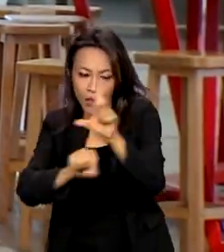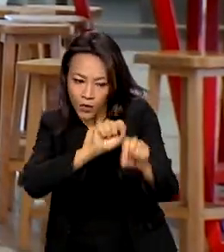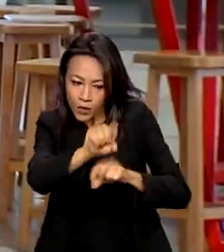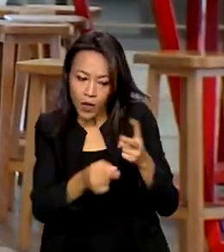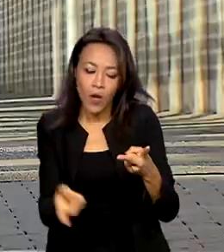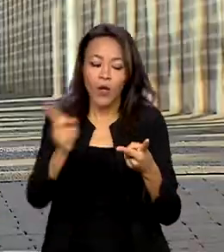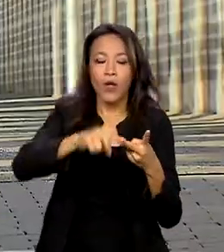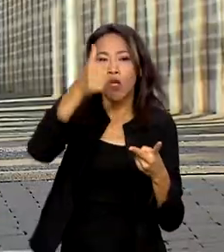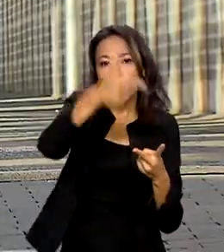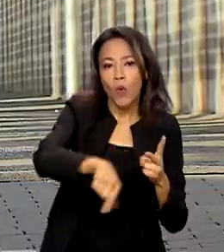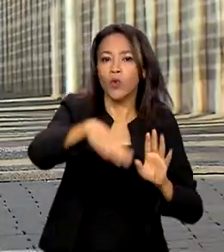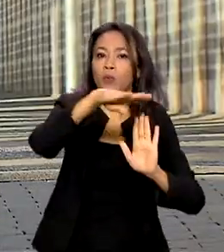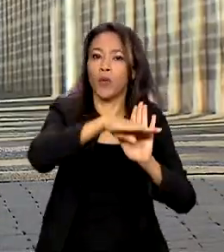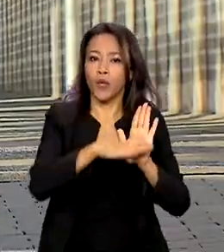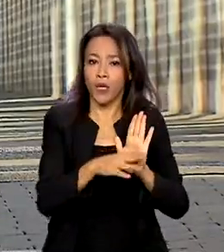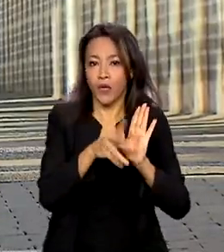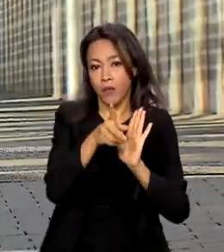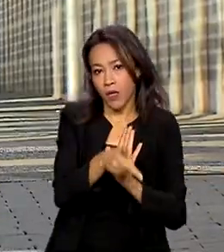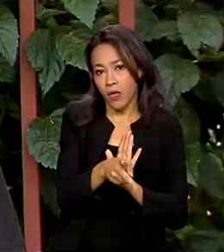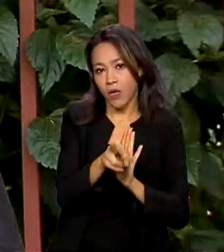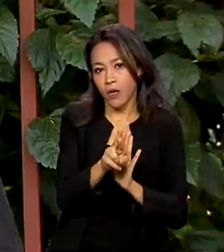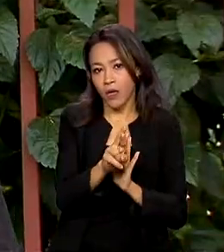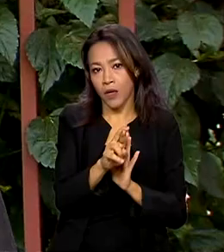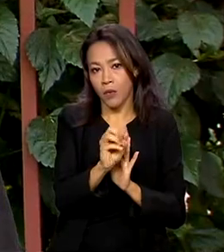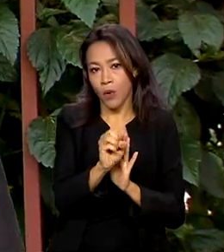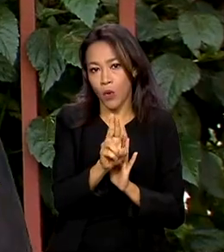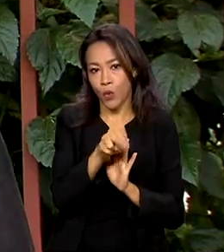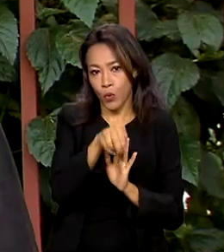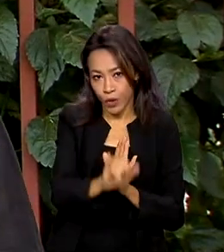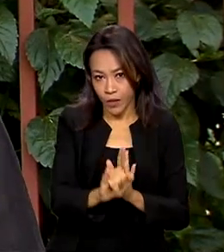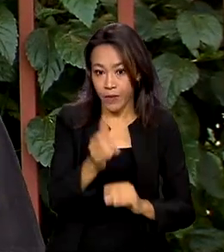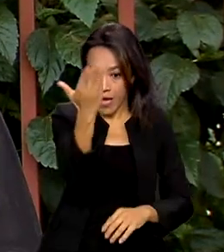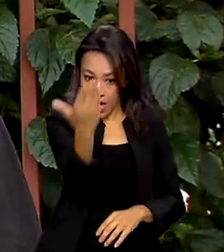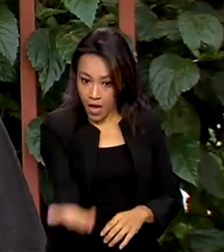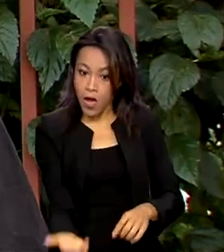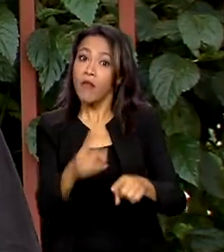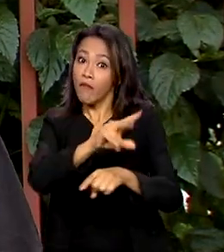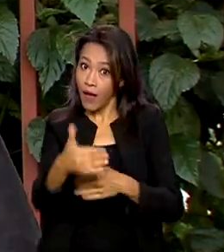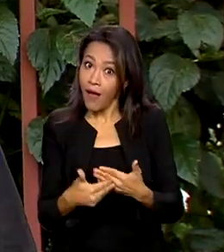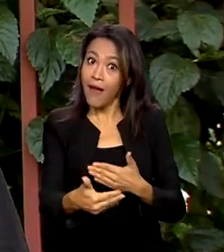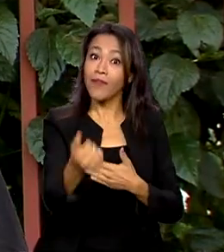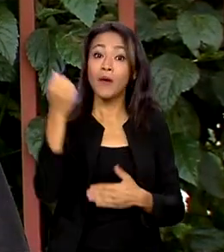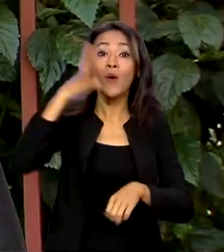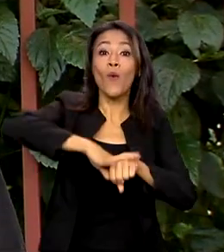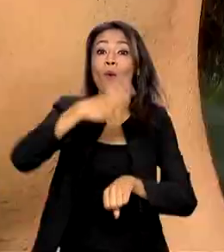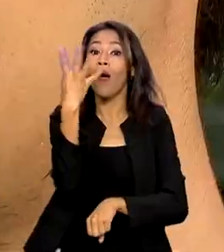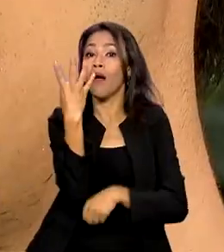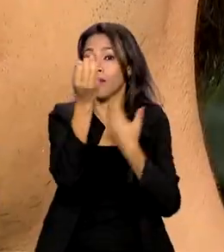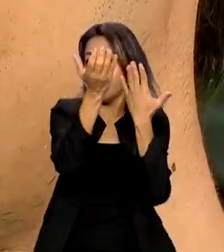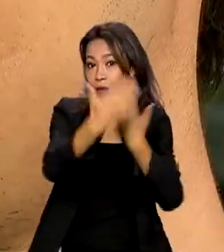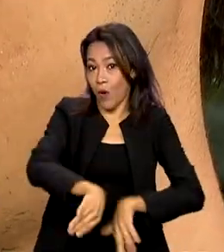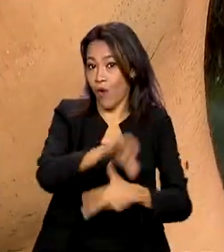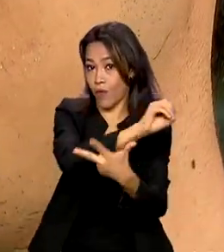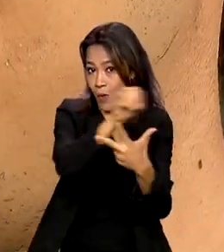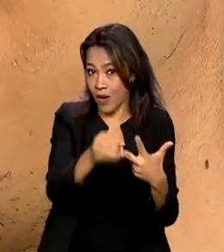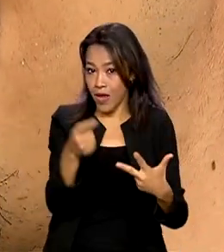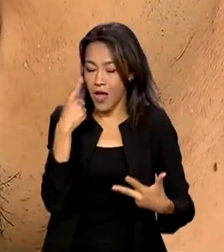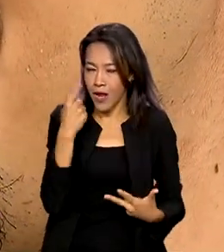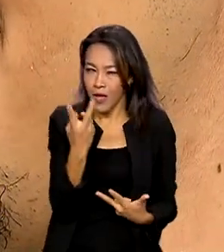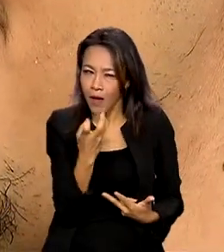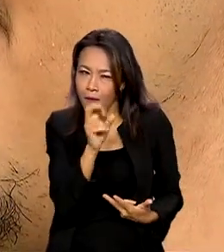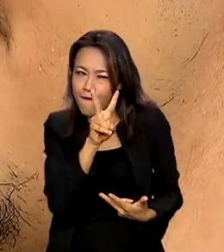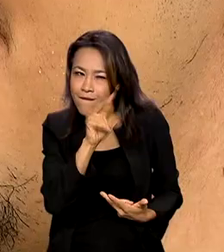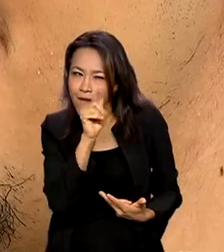Universidade para Todos o ProUni o Ângelo vai fazer o Enem pela quarta vez de olho numa vaga